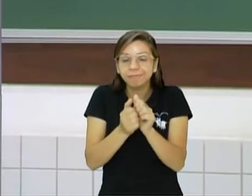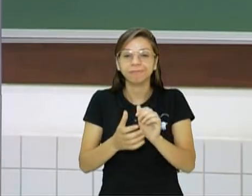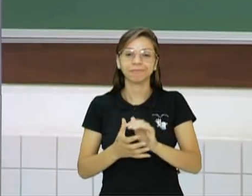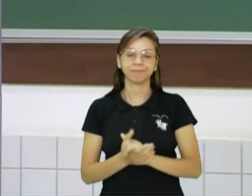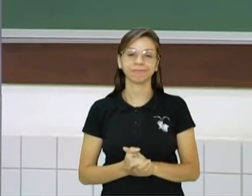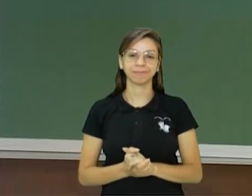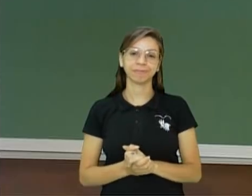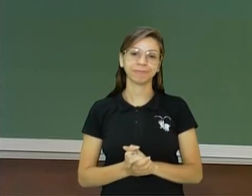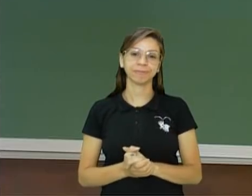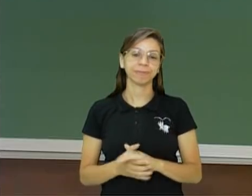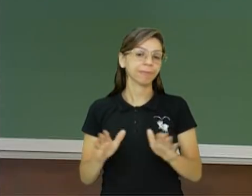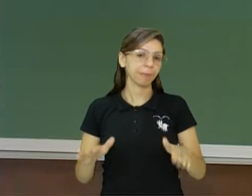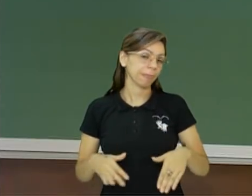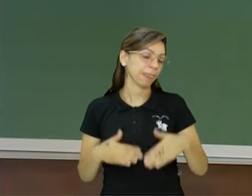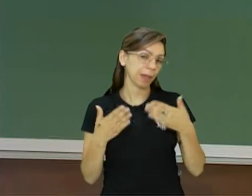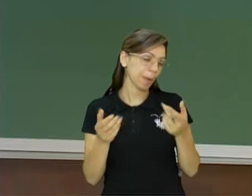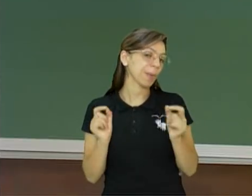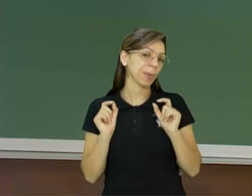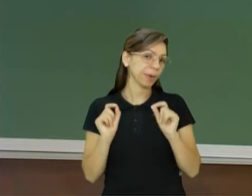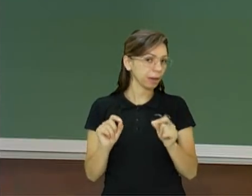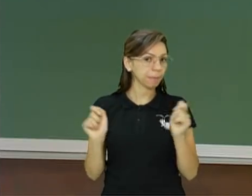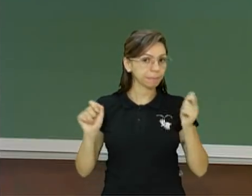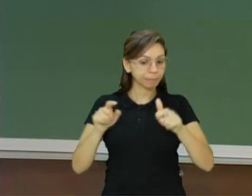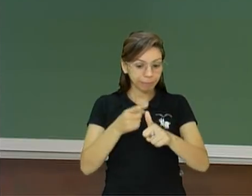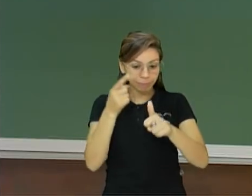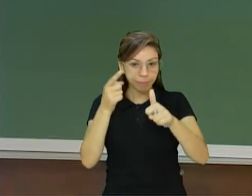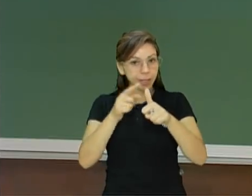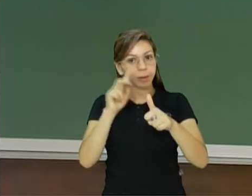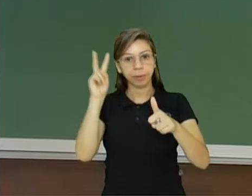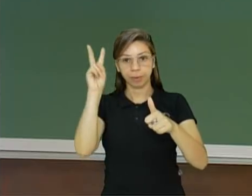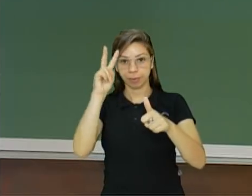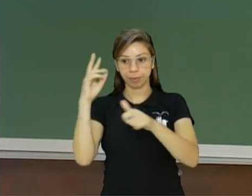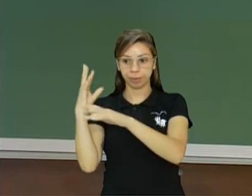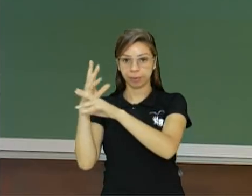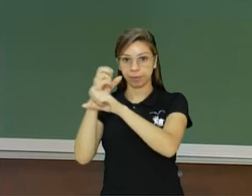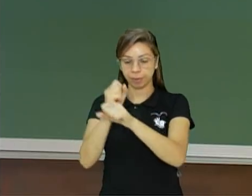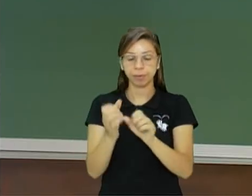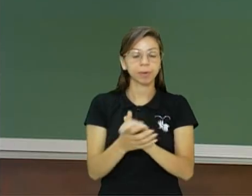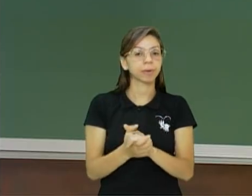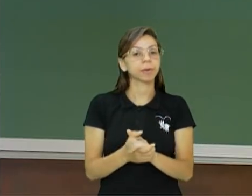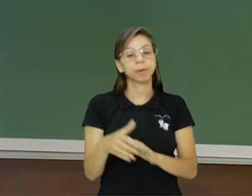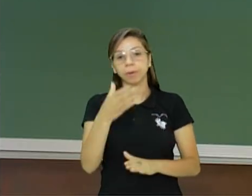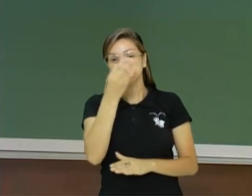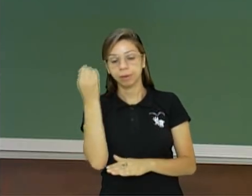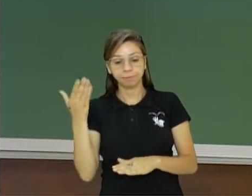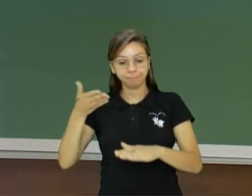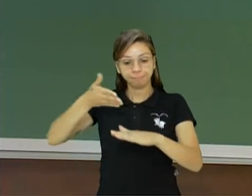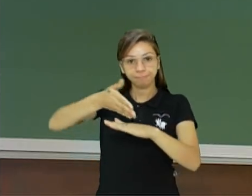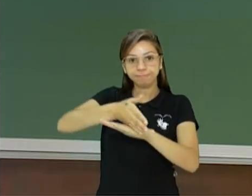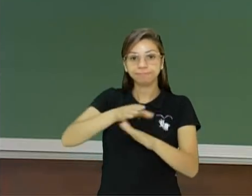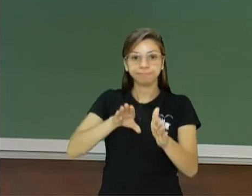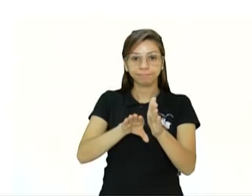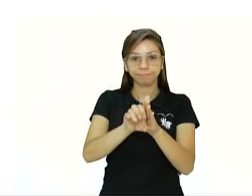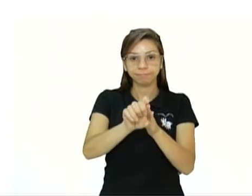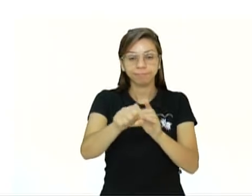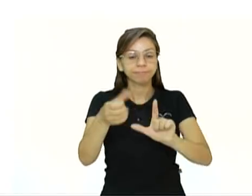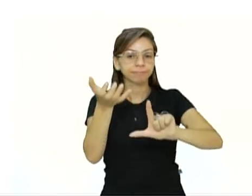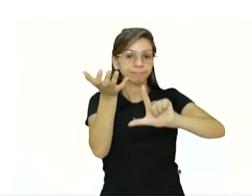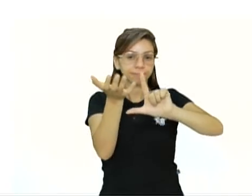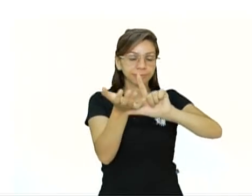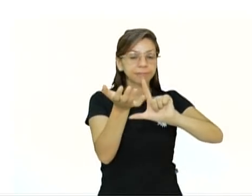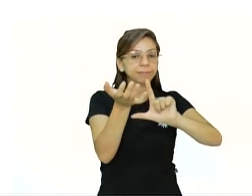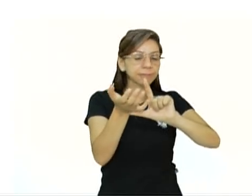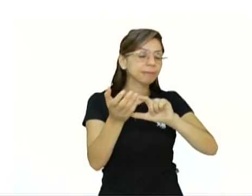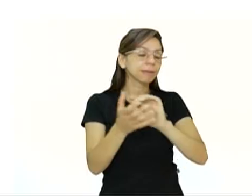prof. Então, primeiramente, aqueles lembretes que nós já sabemos. Não esqueçam de acessar o Google Classroom. Todo